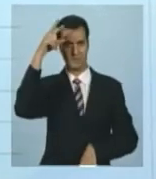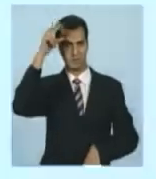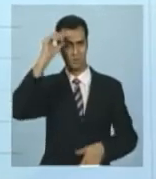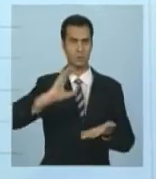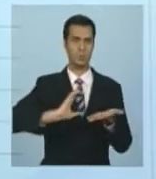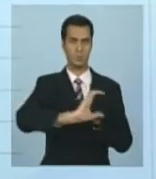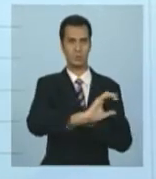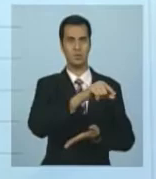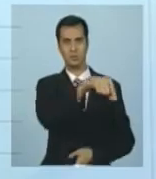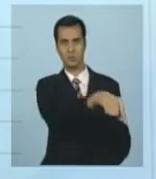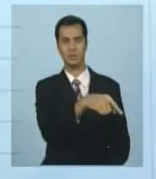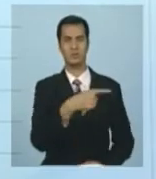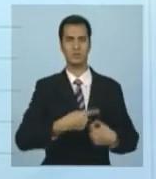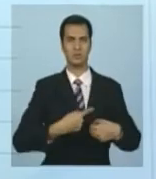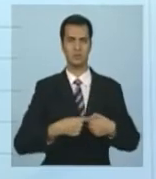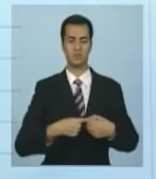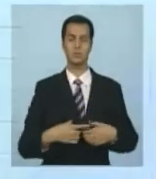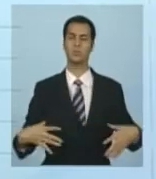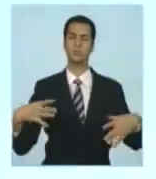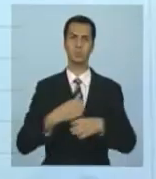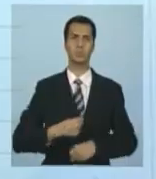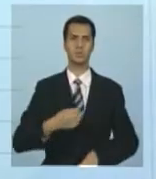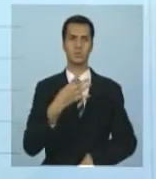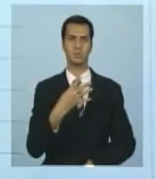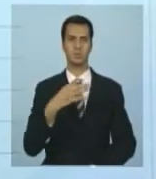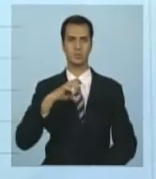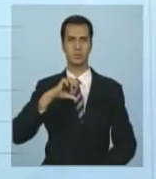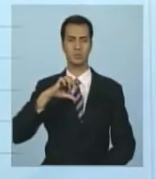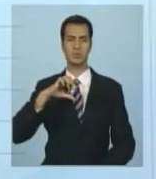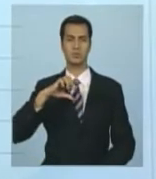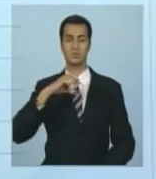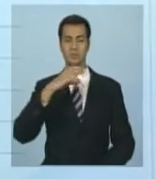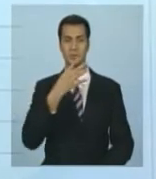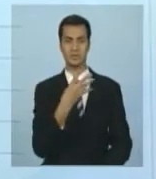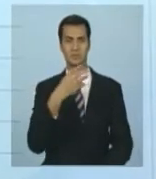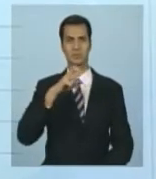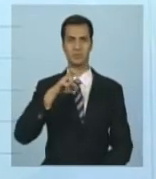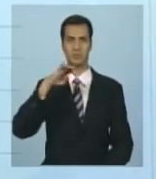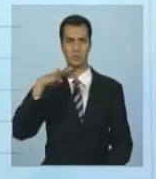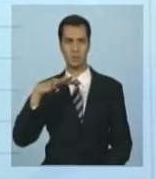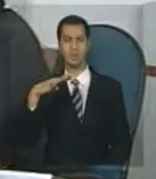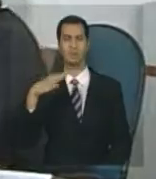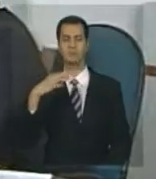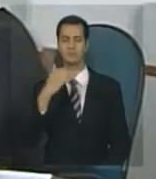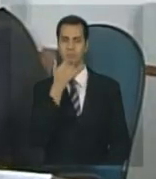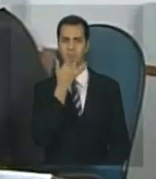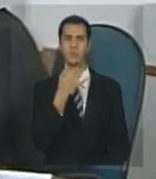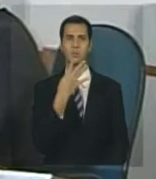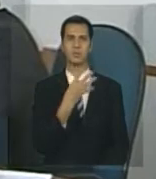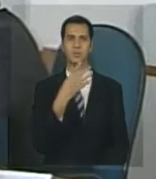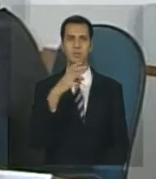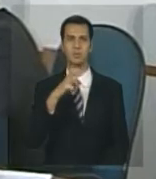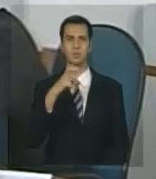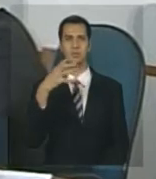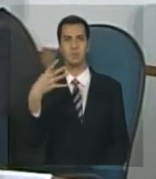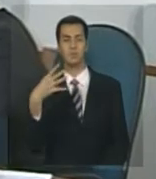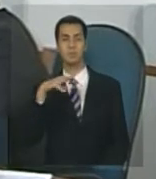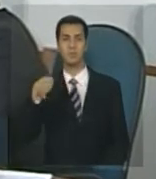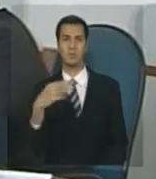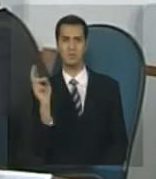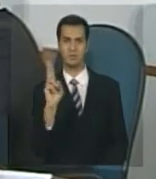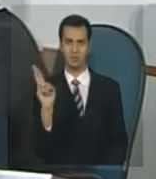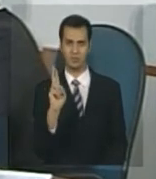254 milhões de reais, é o que foi empenhado para estados e municípios dentro